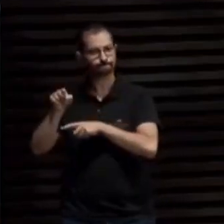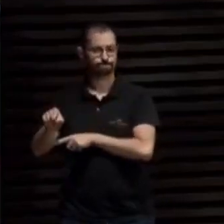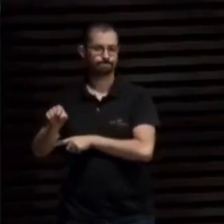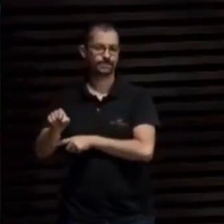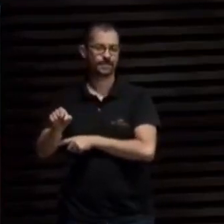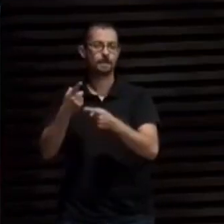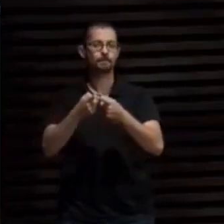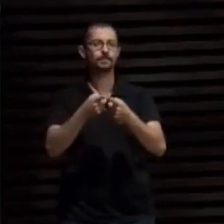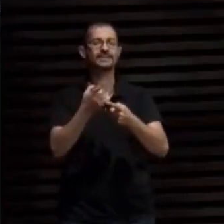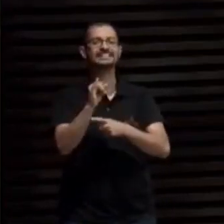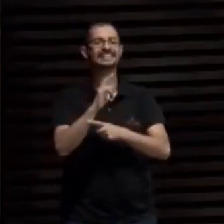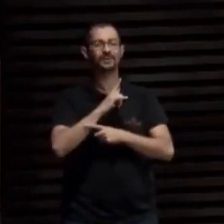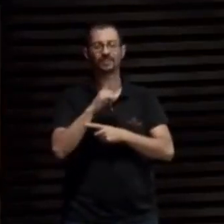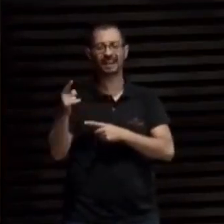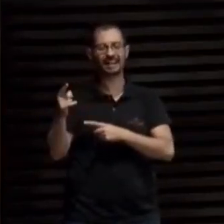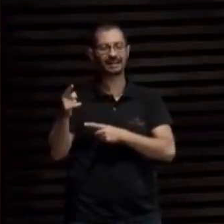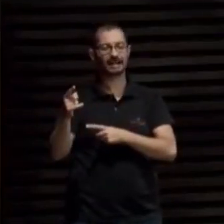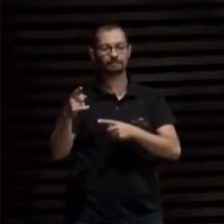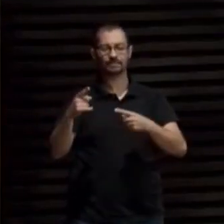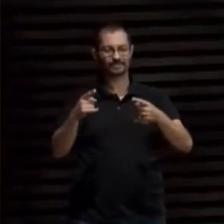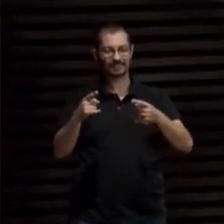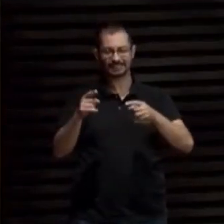eles não davam crédito.